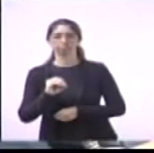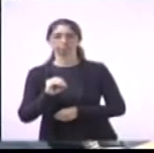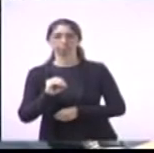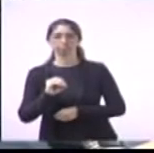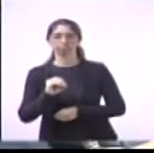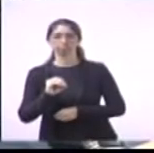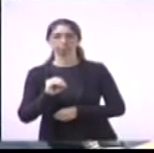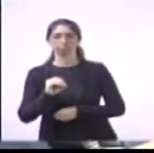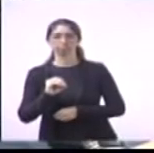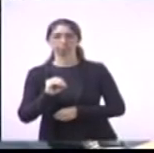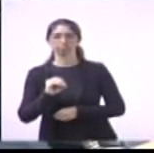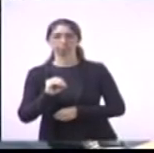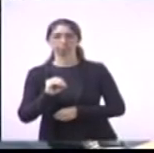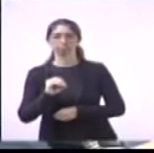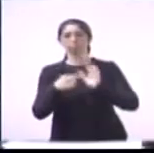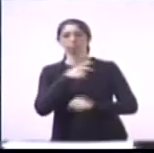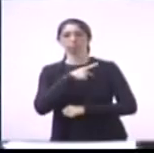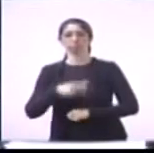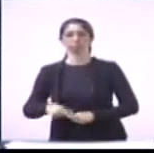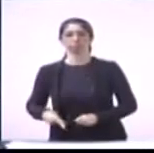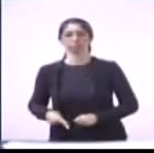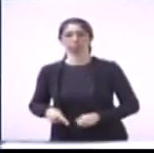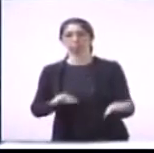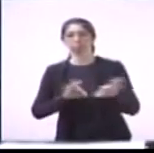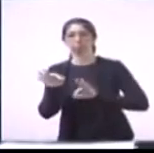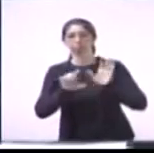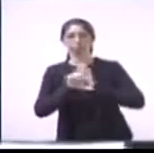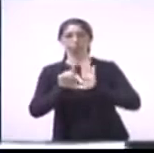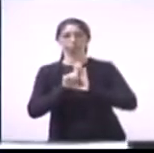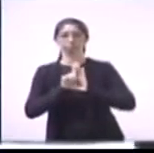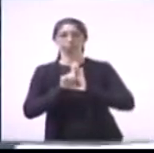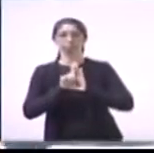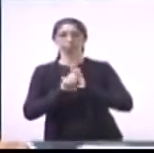Estou apresentando aqui, senhor presidente, um projeto